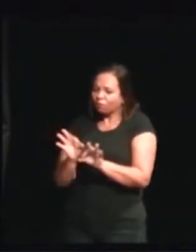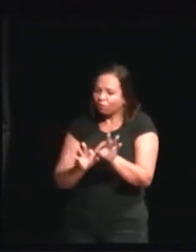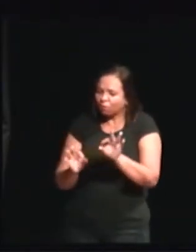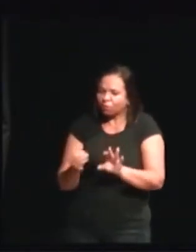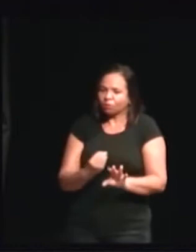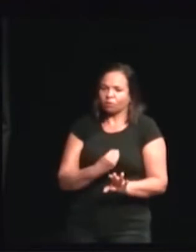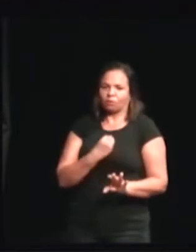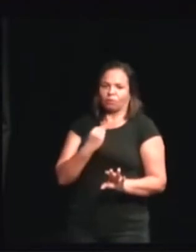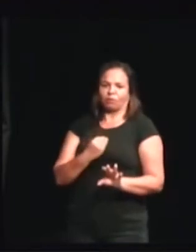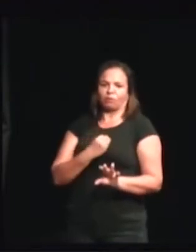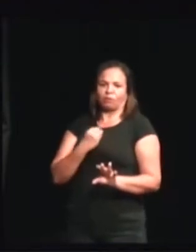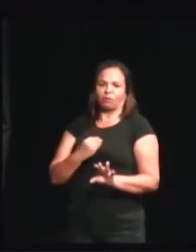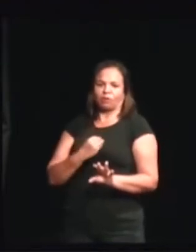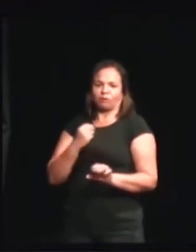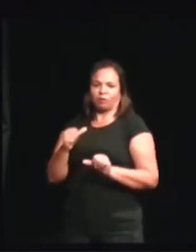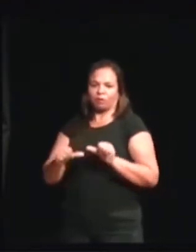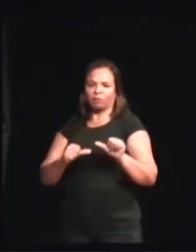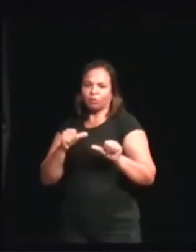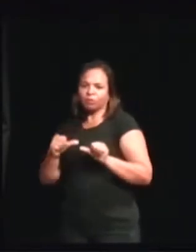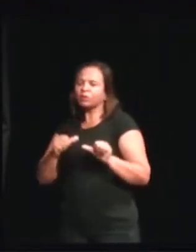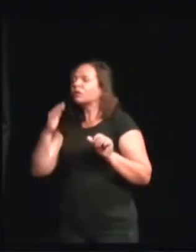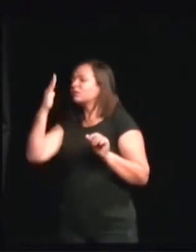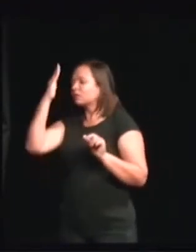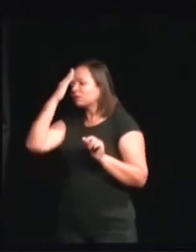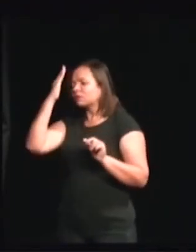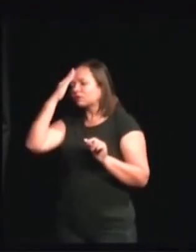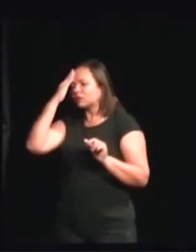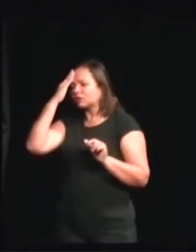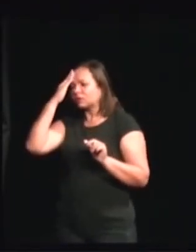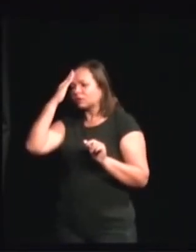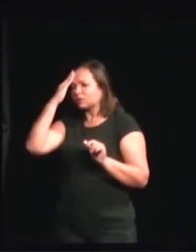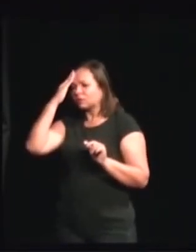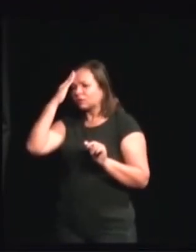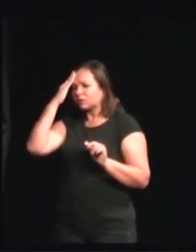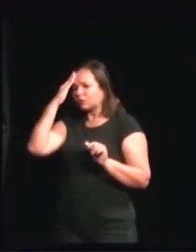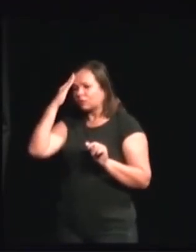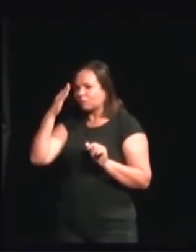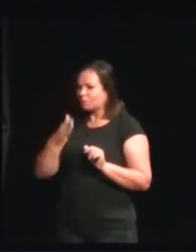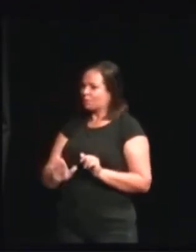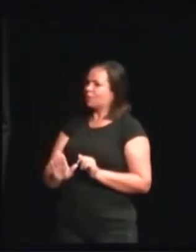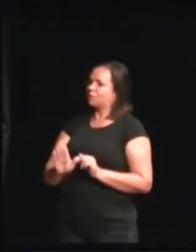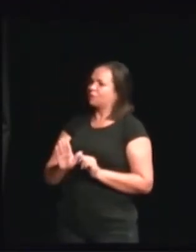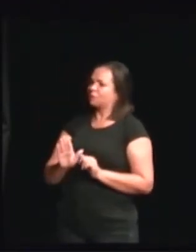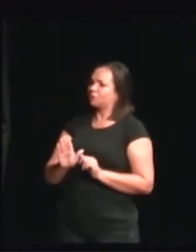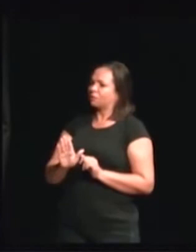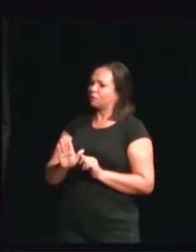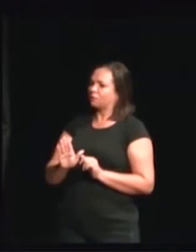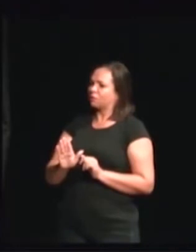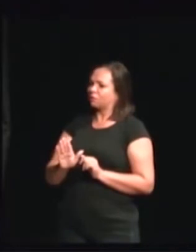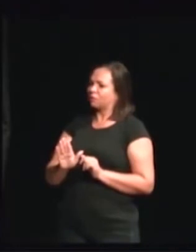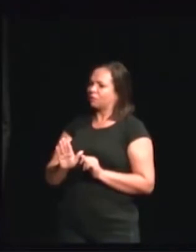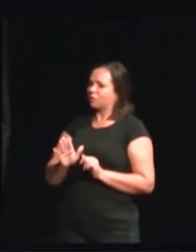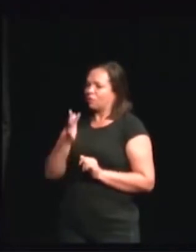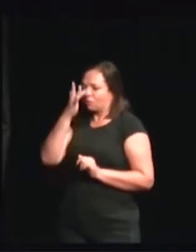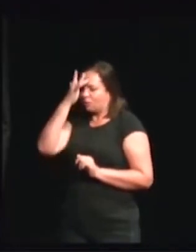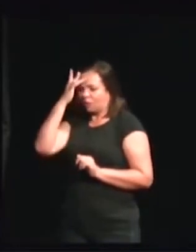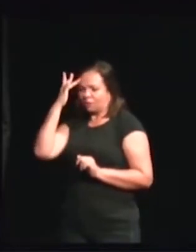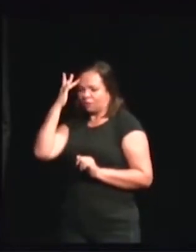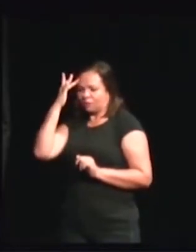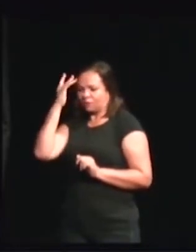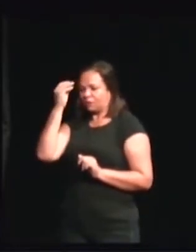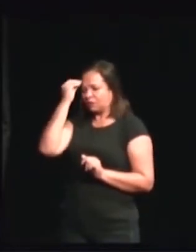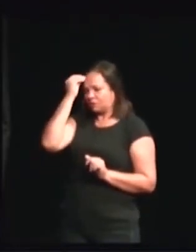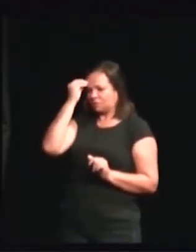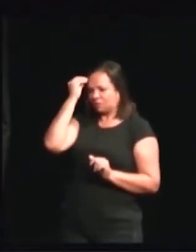vida que tem que ser entendida não como um ser que tem experiências espirituais, mas com um espírito